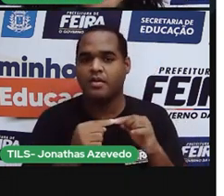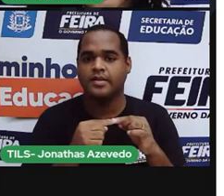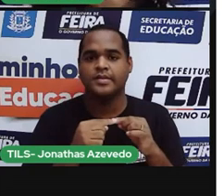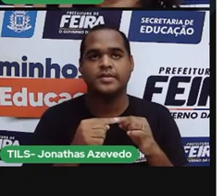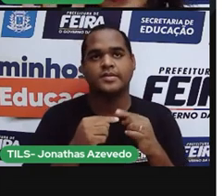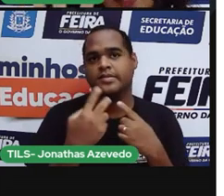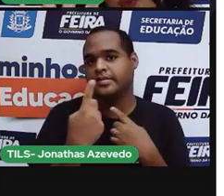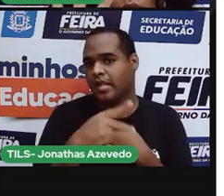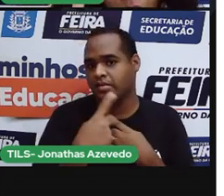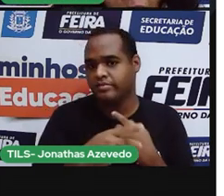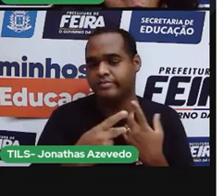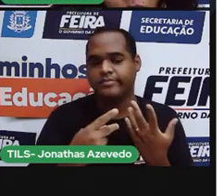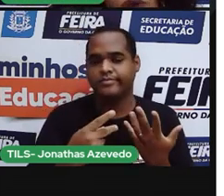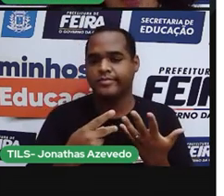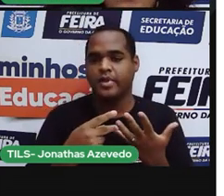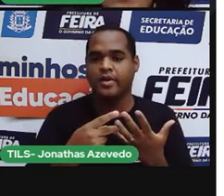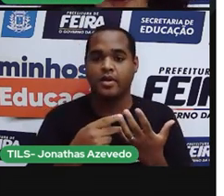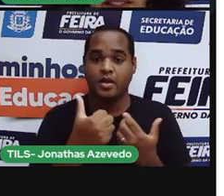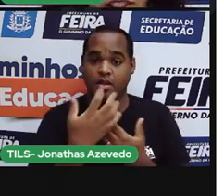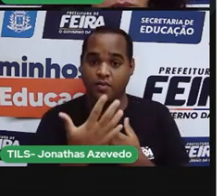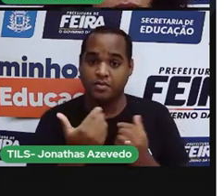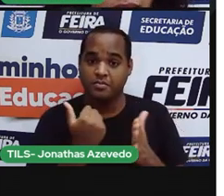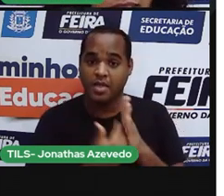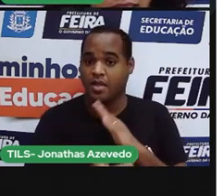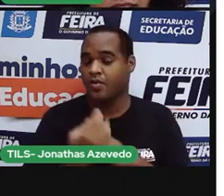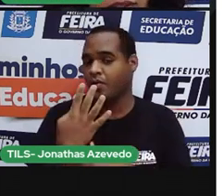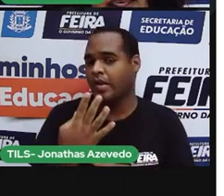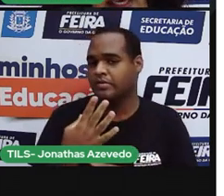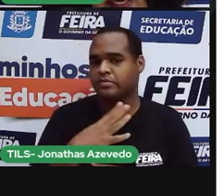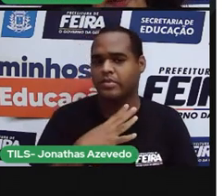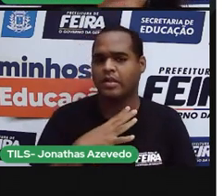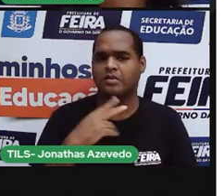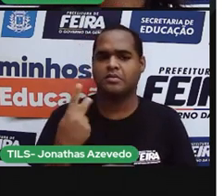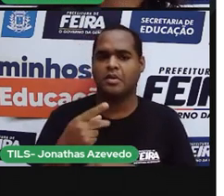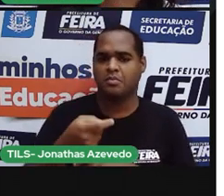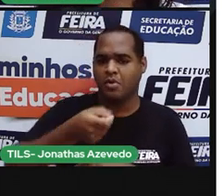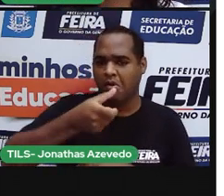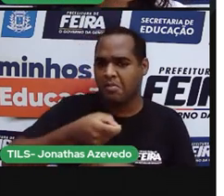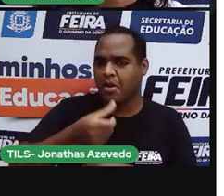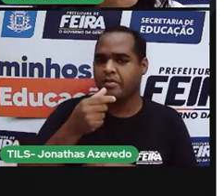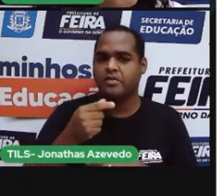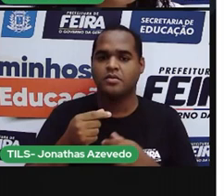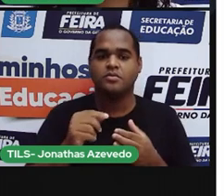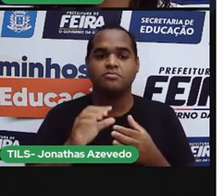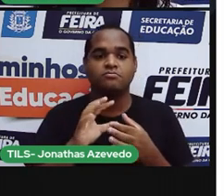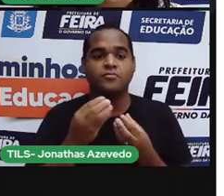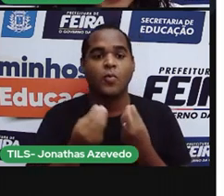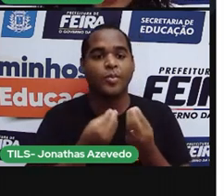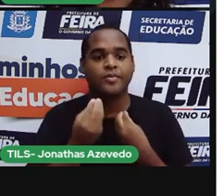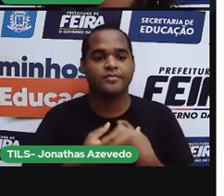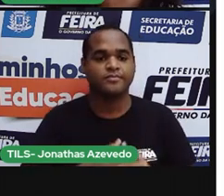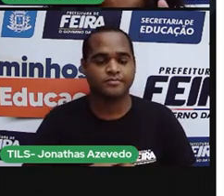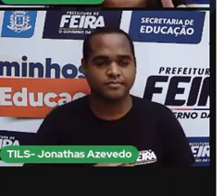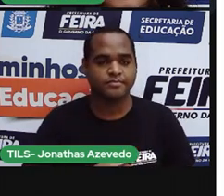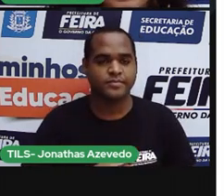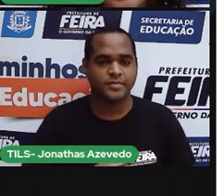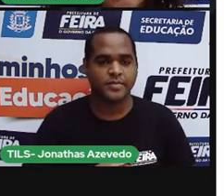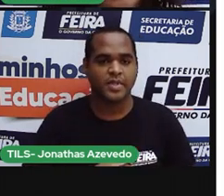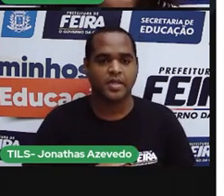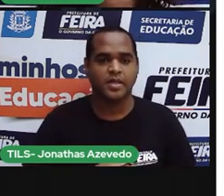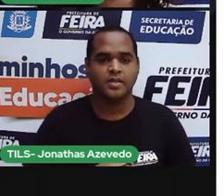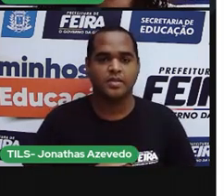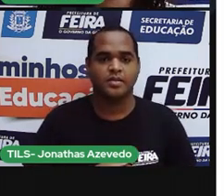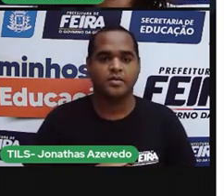14 e perdeu 4. Com quantas bolinhas eles ficaram? Isso mesmo, com